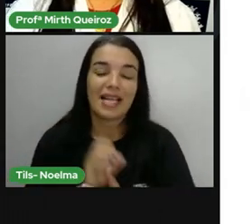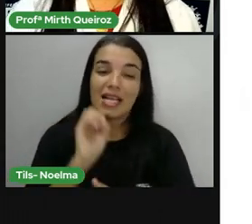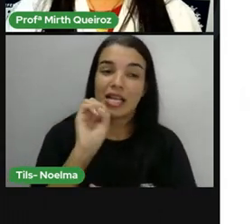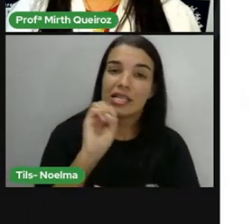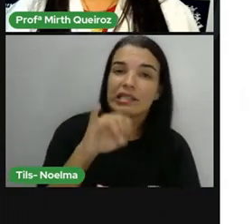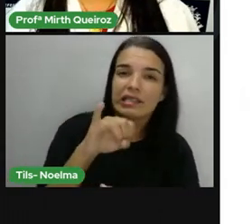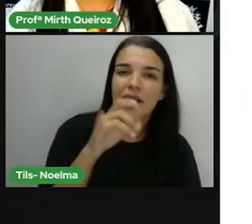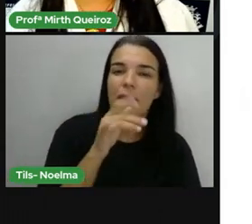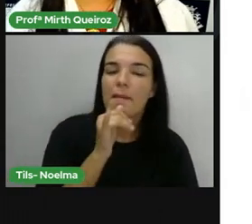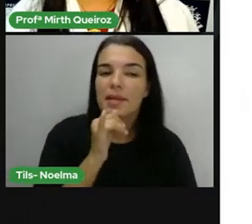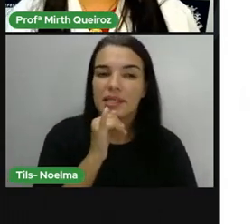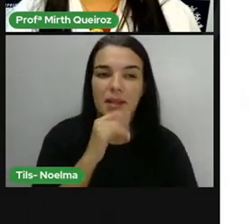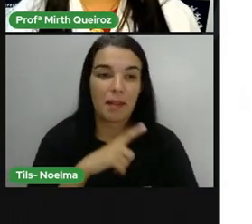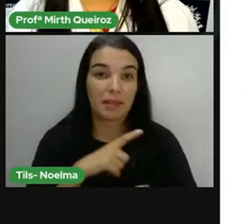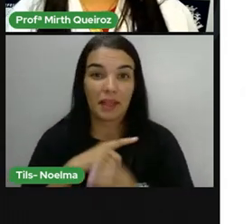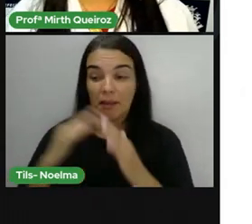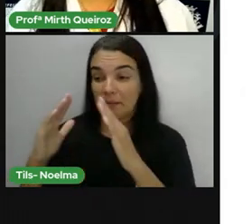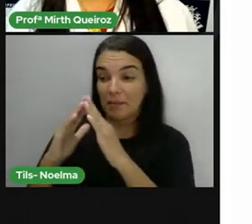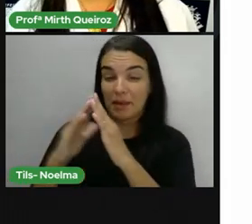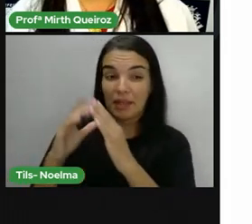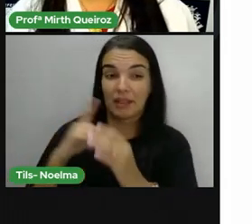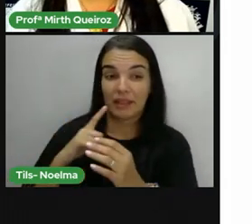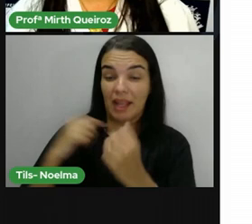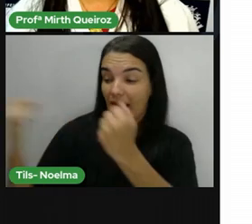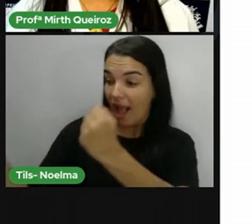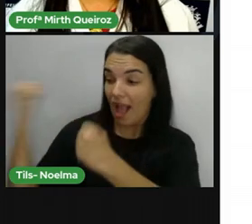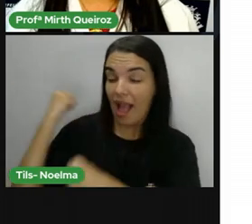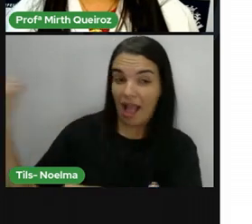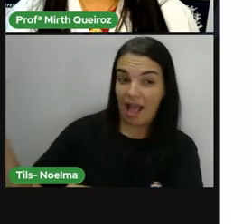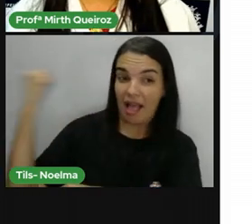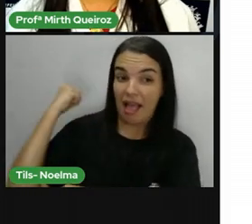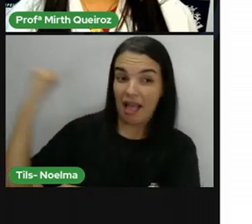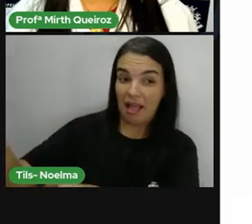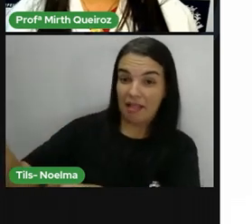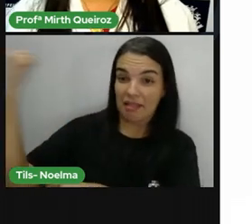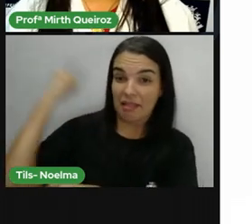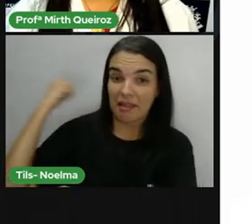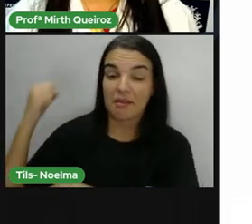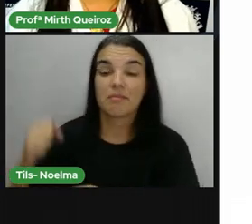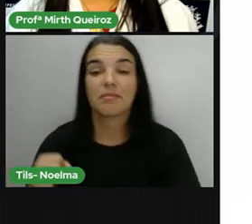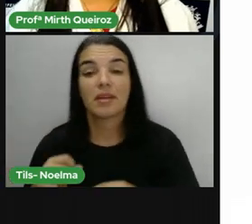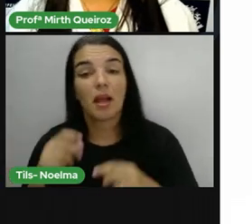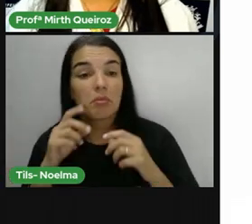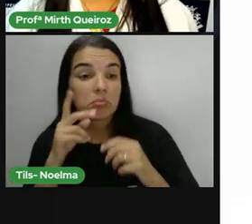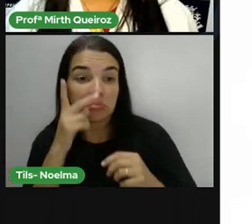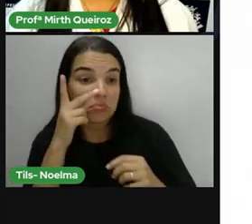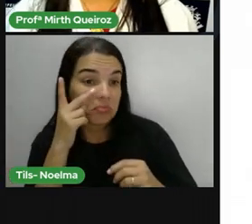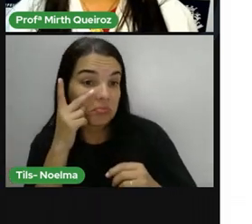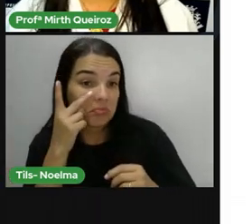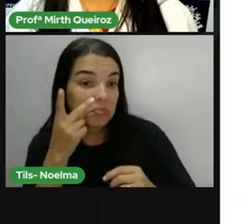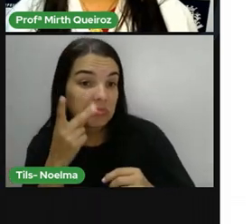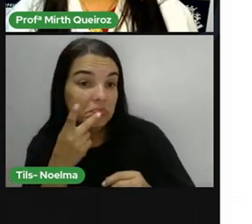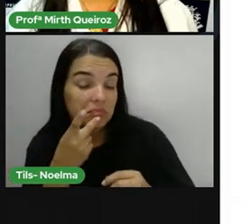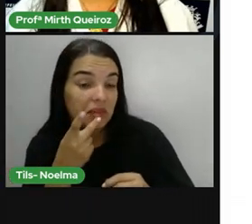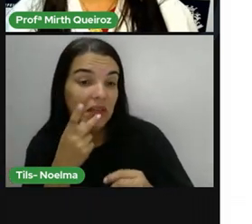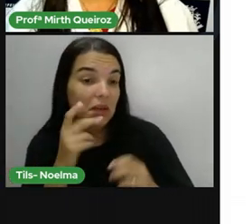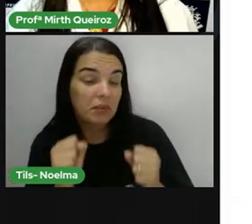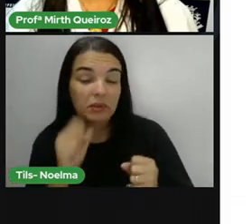local onde tem uma academia ou algo do tipo, ou quem usa a academia pública, né, ao ar